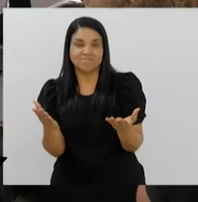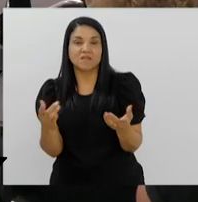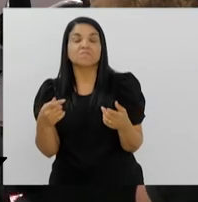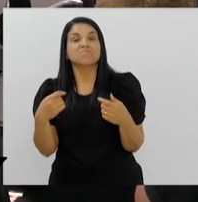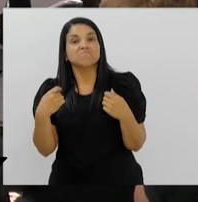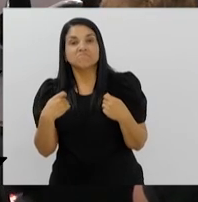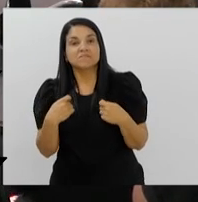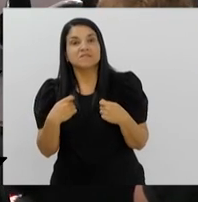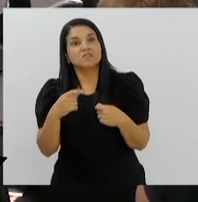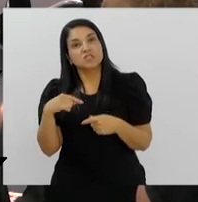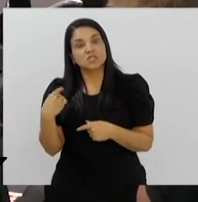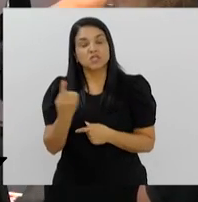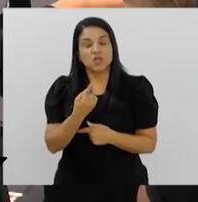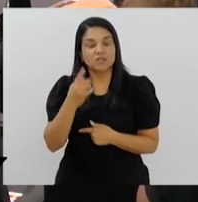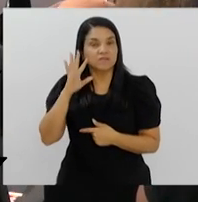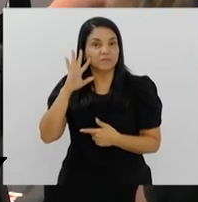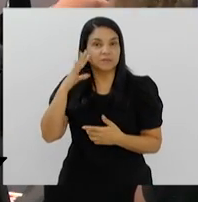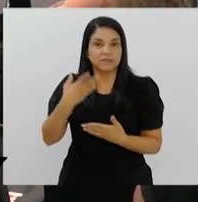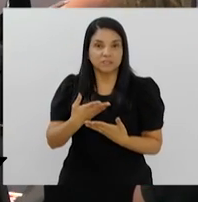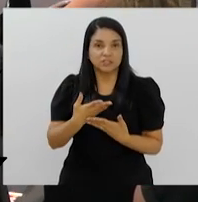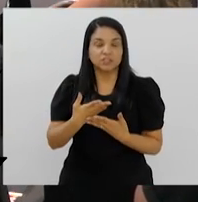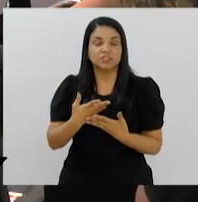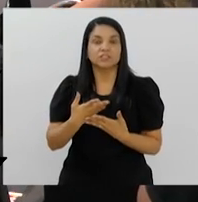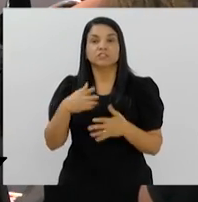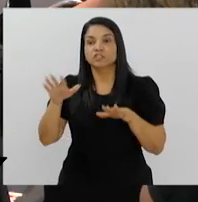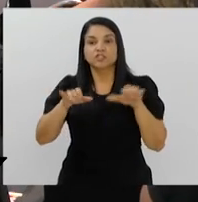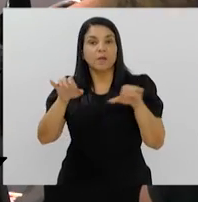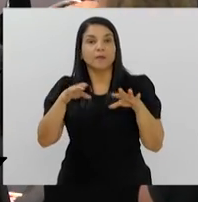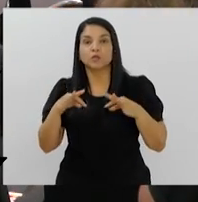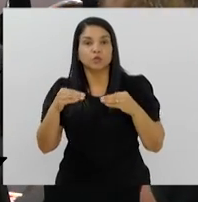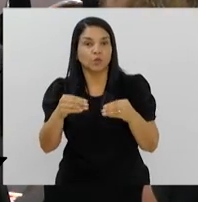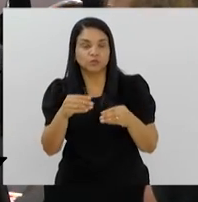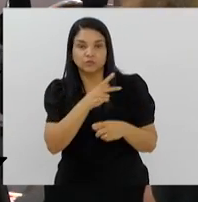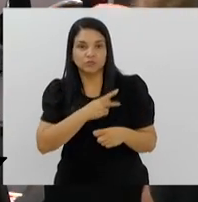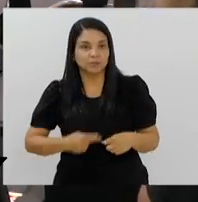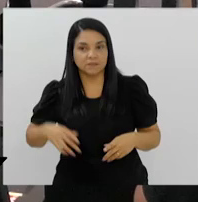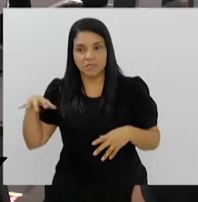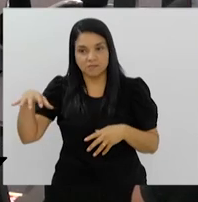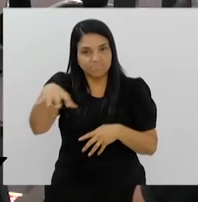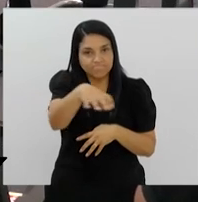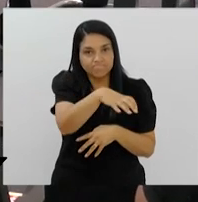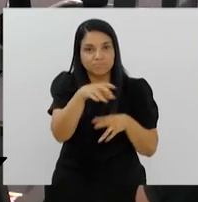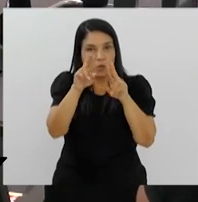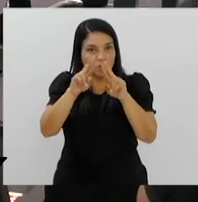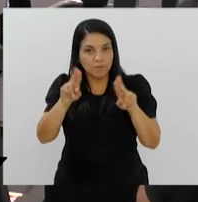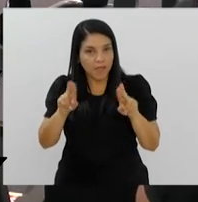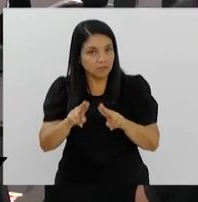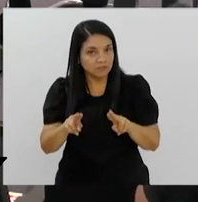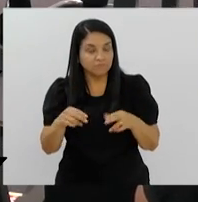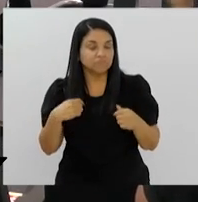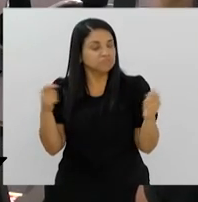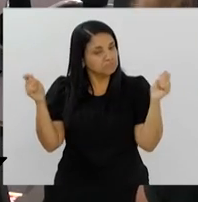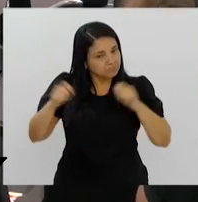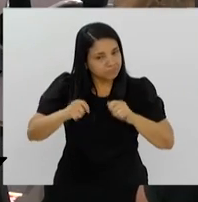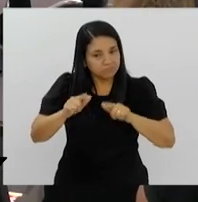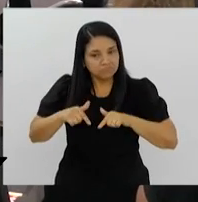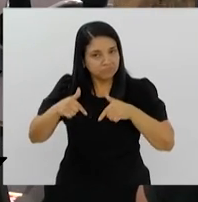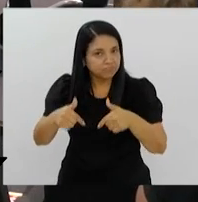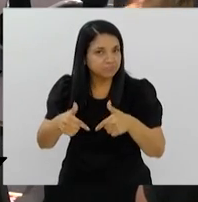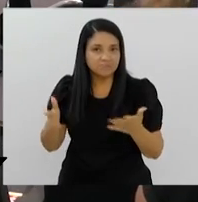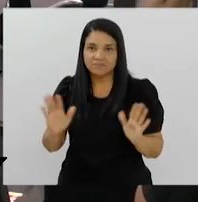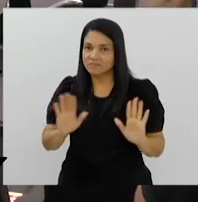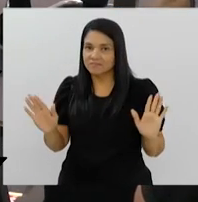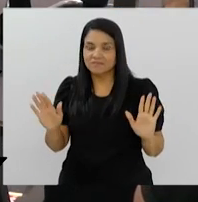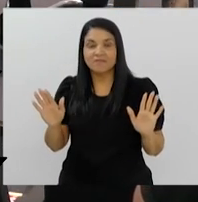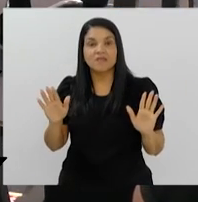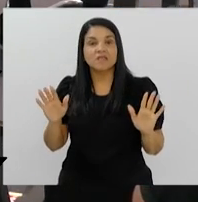vai a gente vai tomar fazer todos os trâmites aqui na CPI para seguir em frente e a gente vai até onde precisar Sem problema se